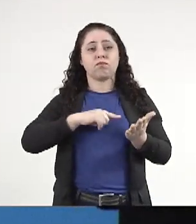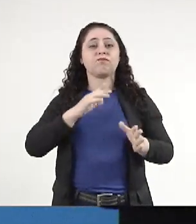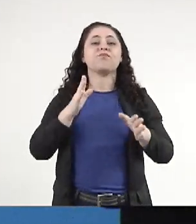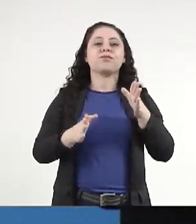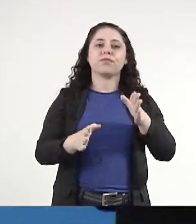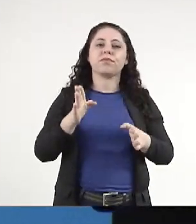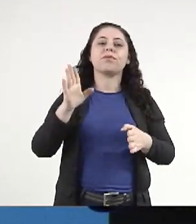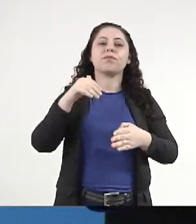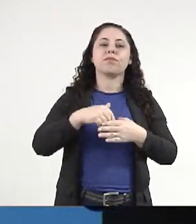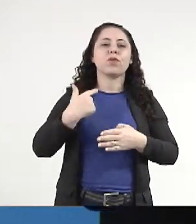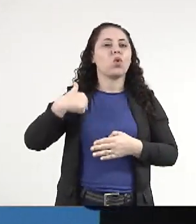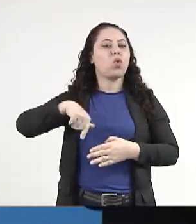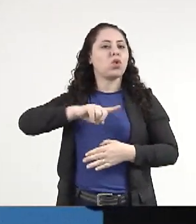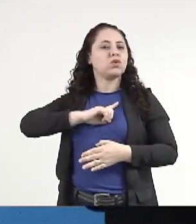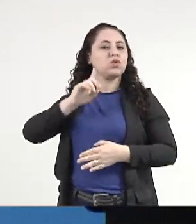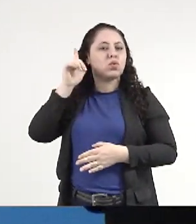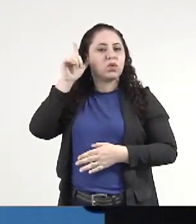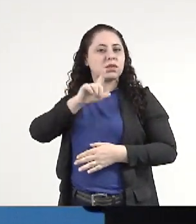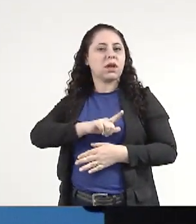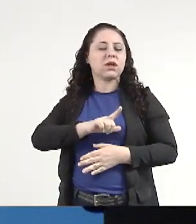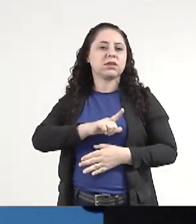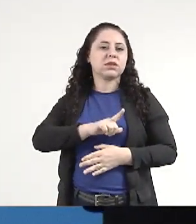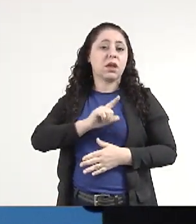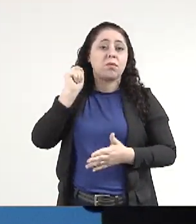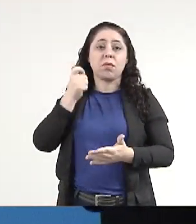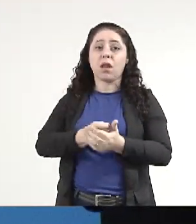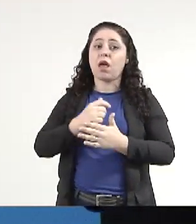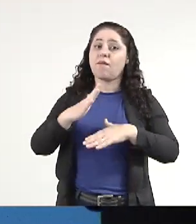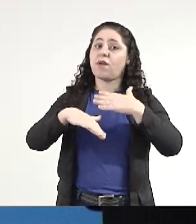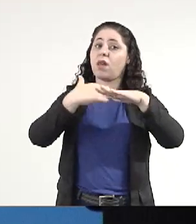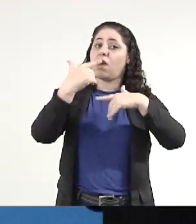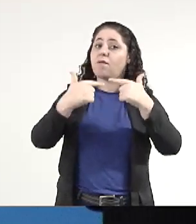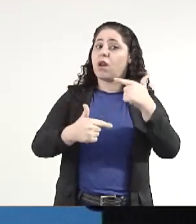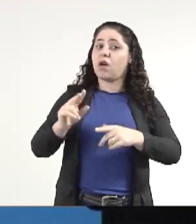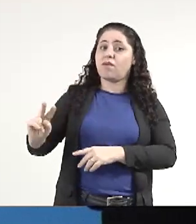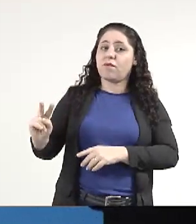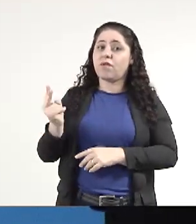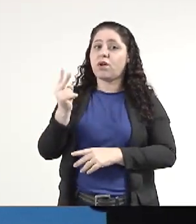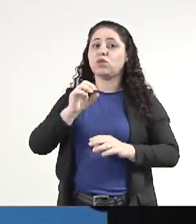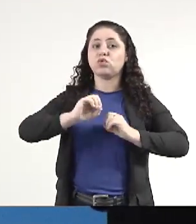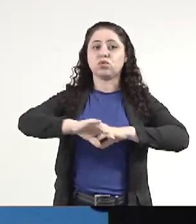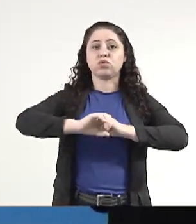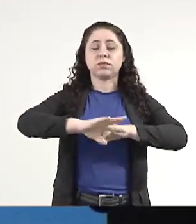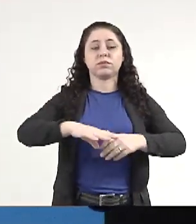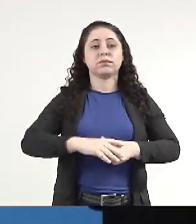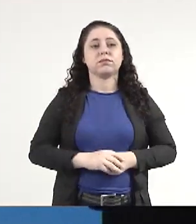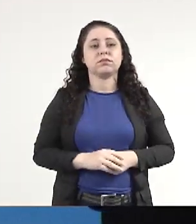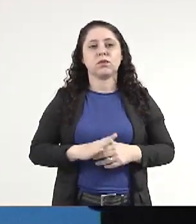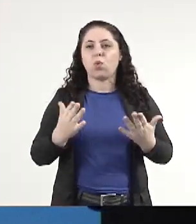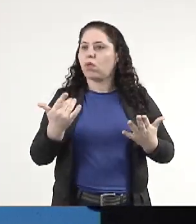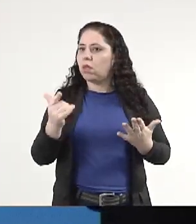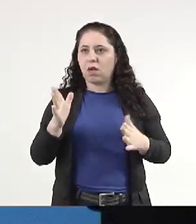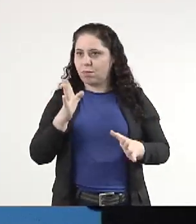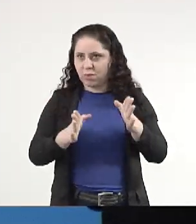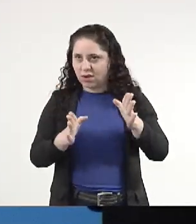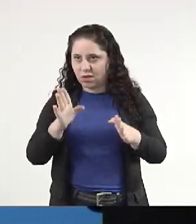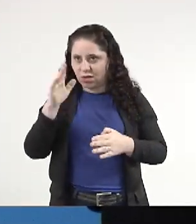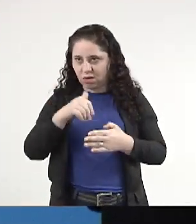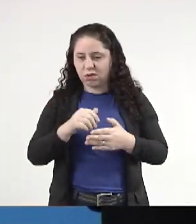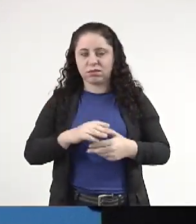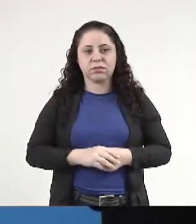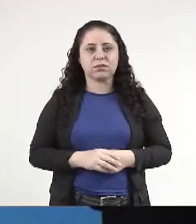períodos eleitorais que a gente consegue avanço para garantir política de valorização da educação. Quando não estamos em